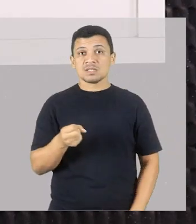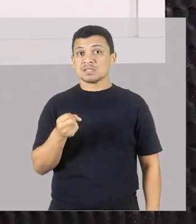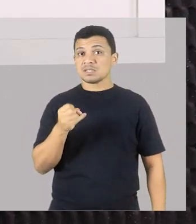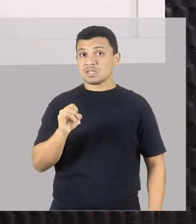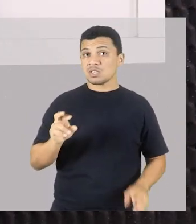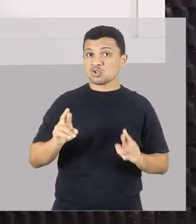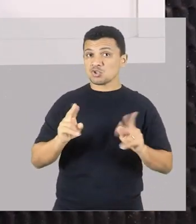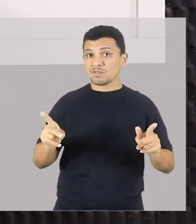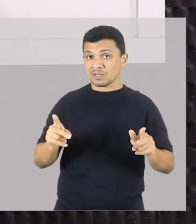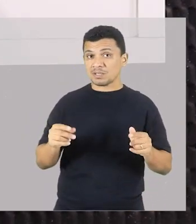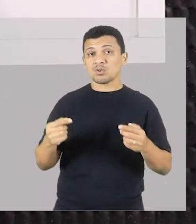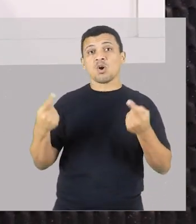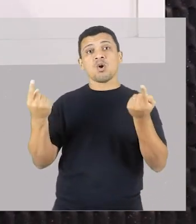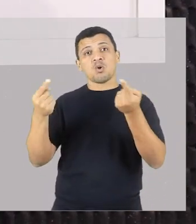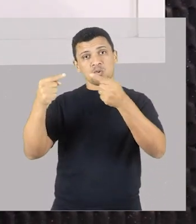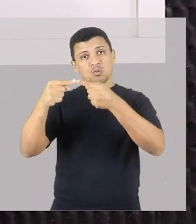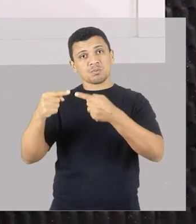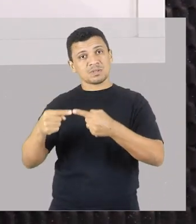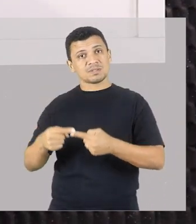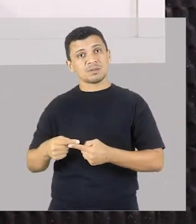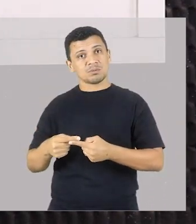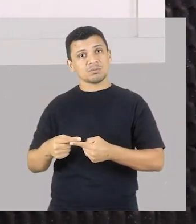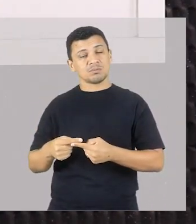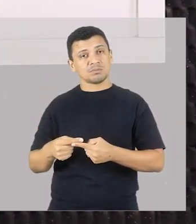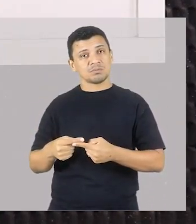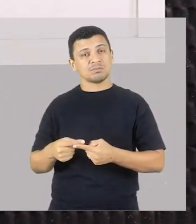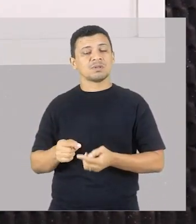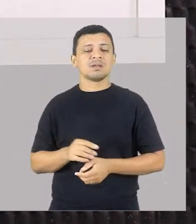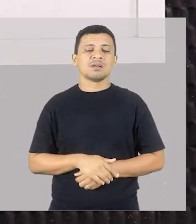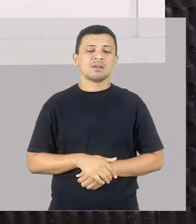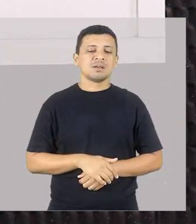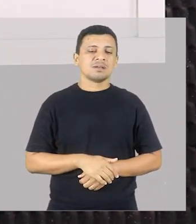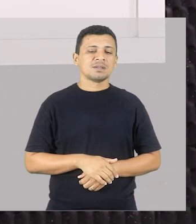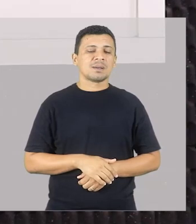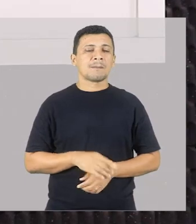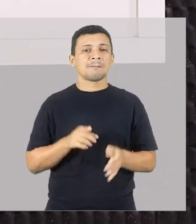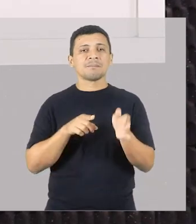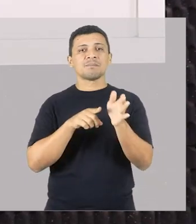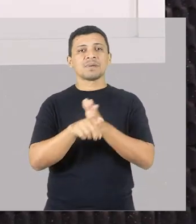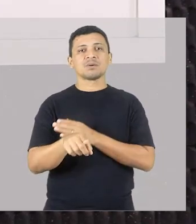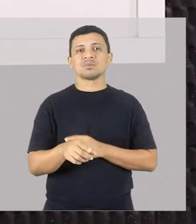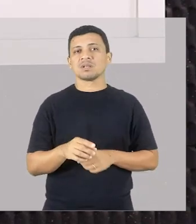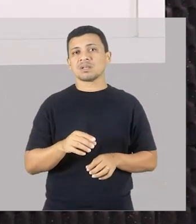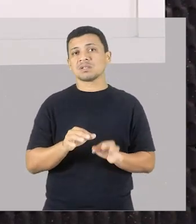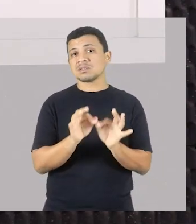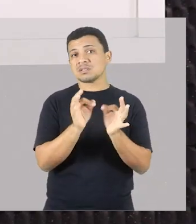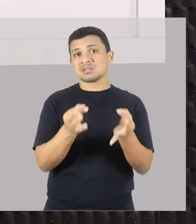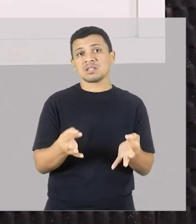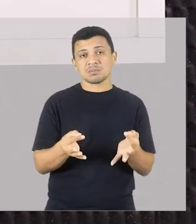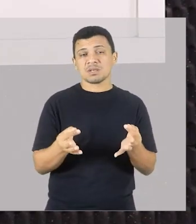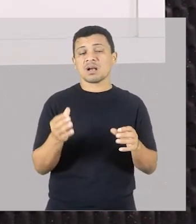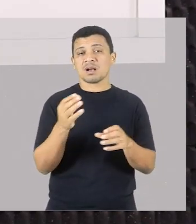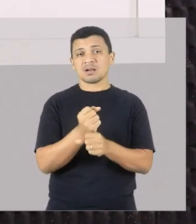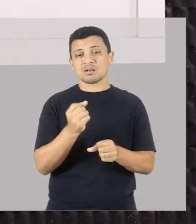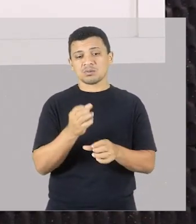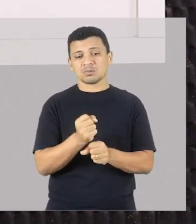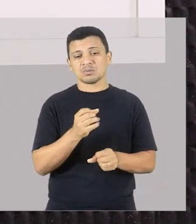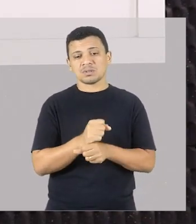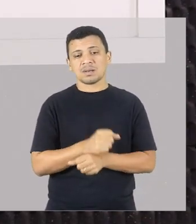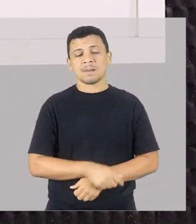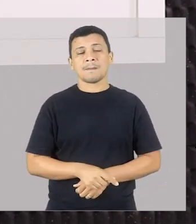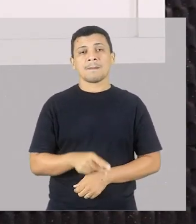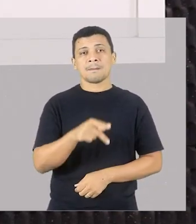seria combinação ou arranjo. Tá? Então, nessa questão aqui, simplesmente você vai calcular a permutação